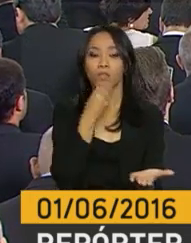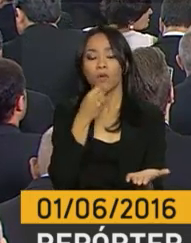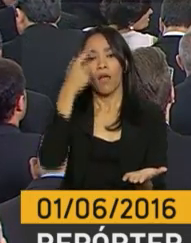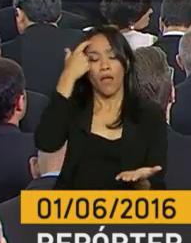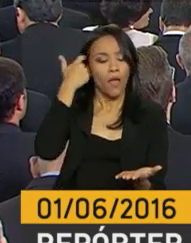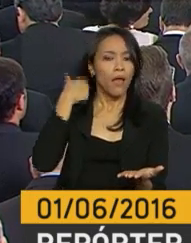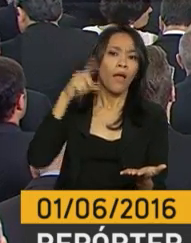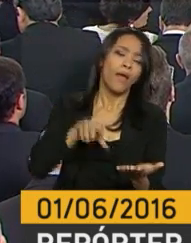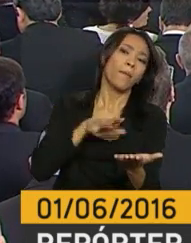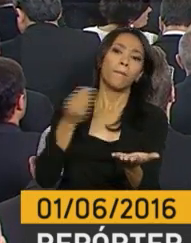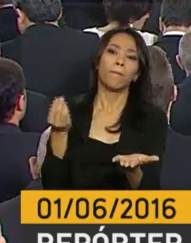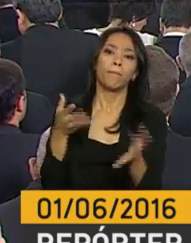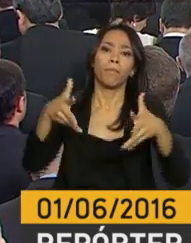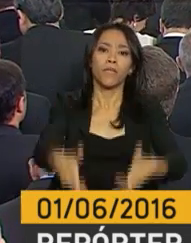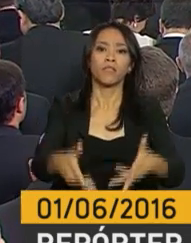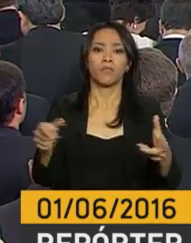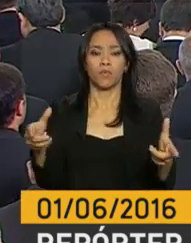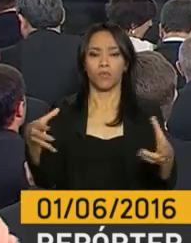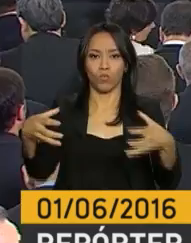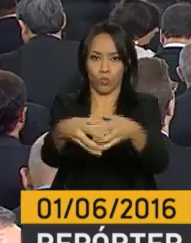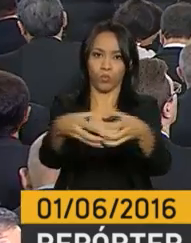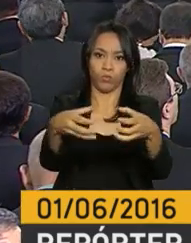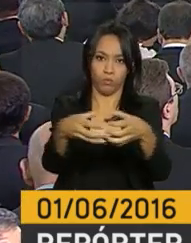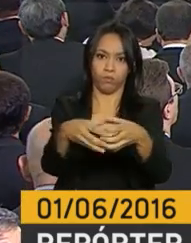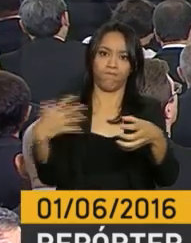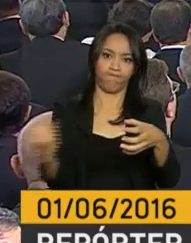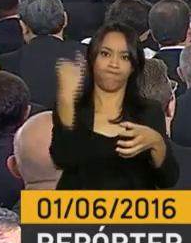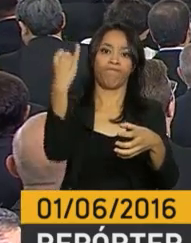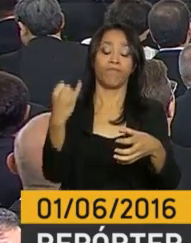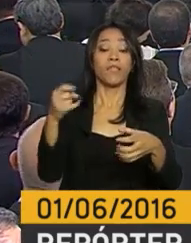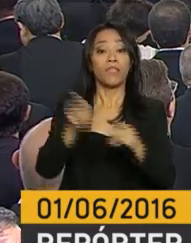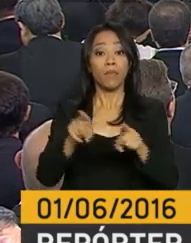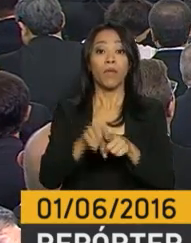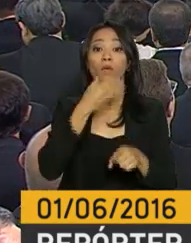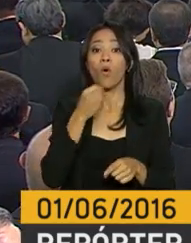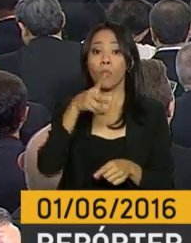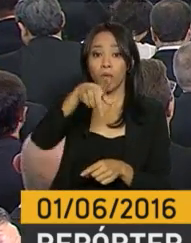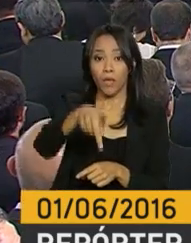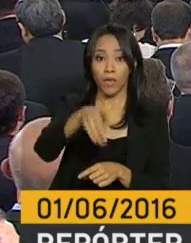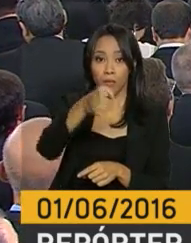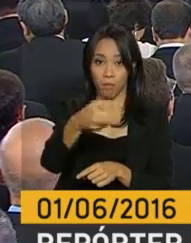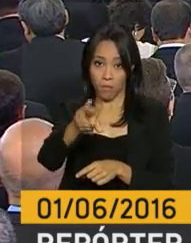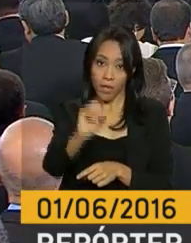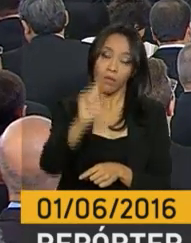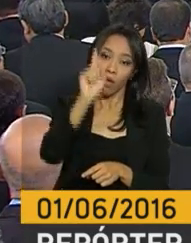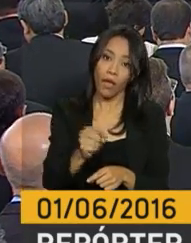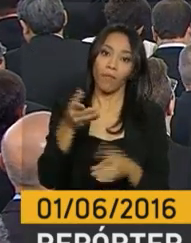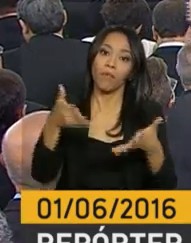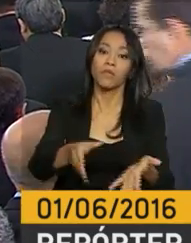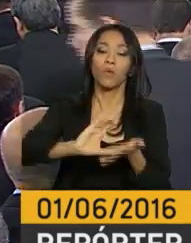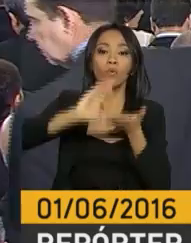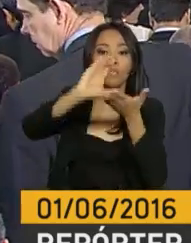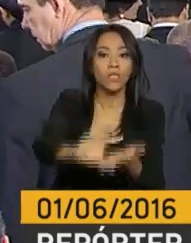Conselho da SBR Global Pedro parente também é Presidente do Conselho de administração